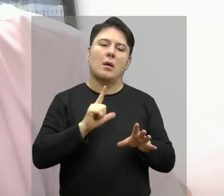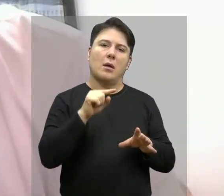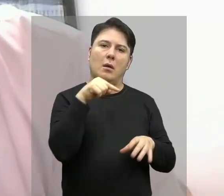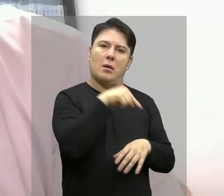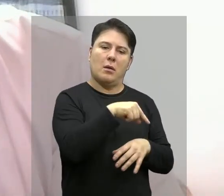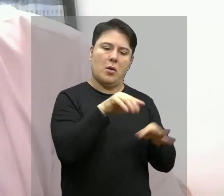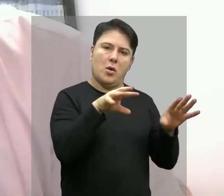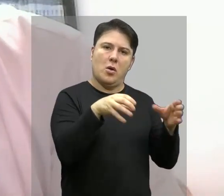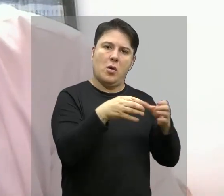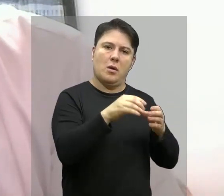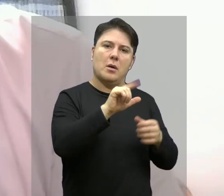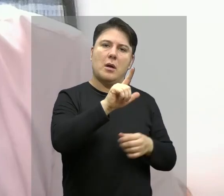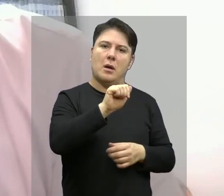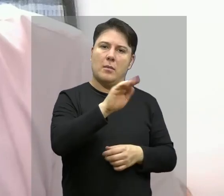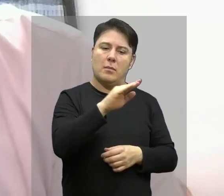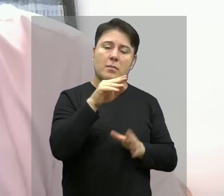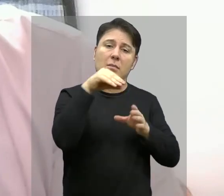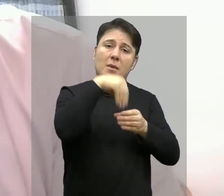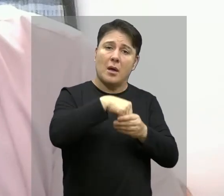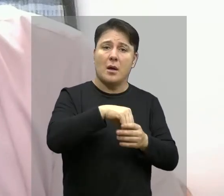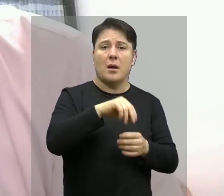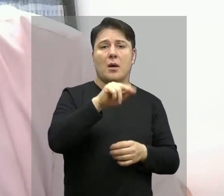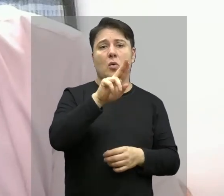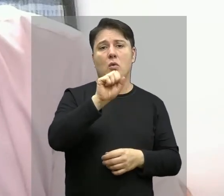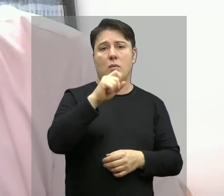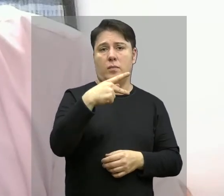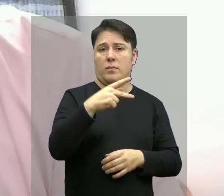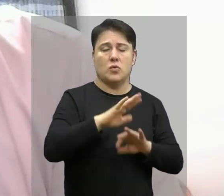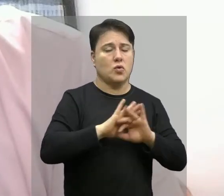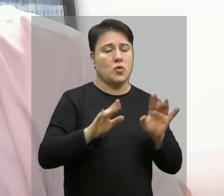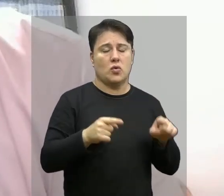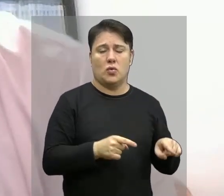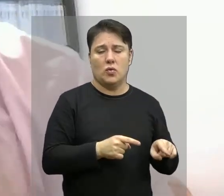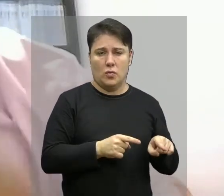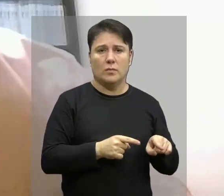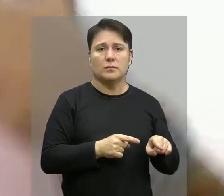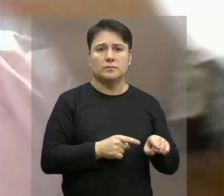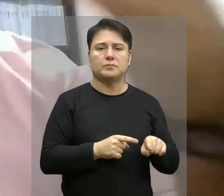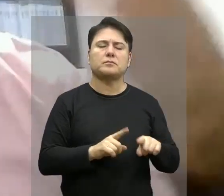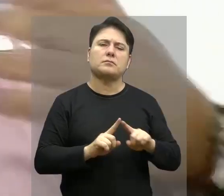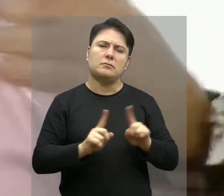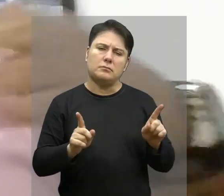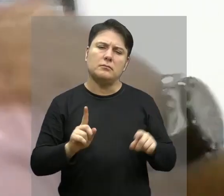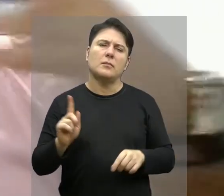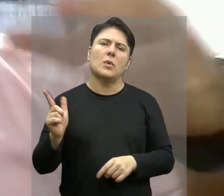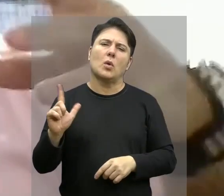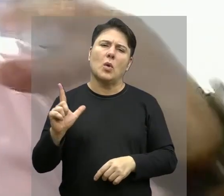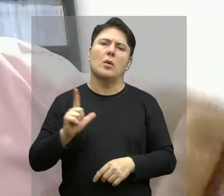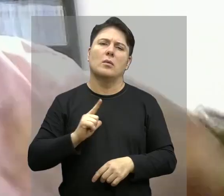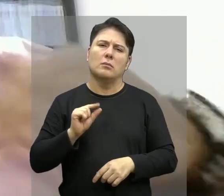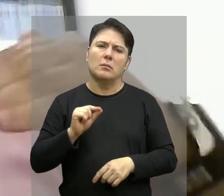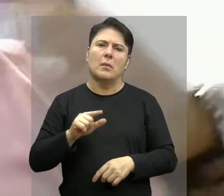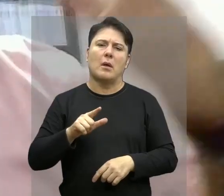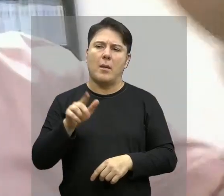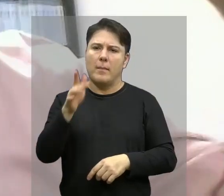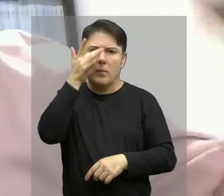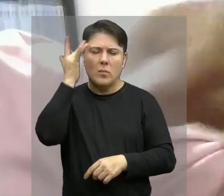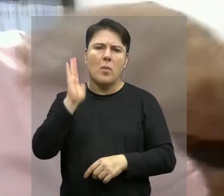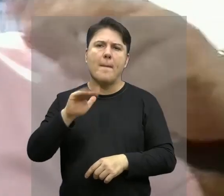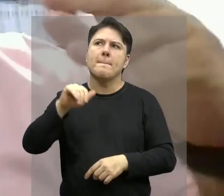né, do nosso ambulatório na USP, né, do nosso ambulatório. Claro que muitas pessoas já estão se informando mais,